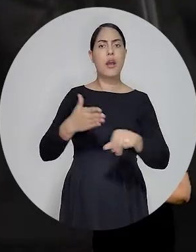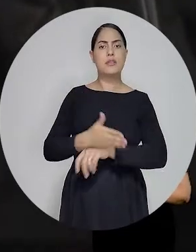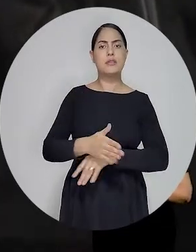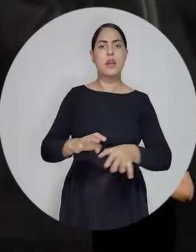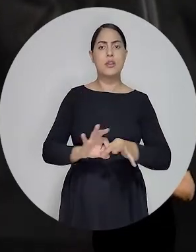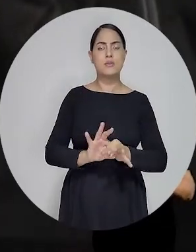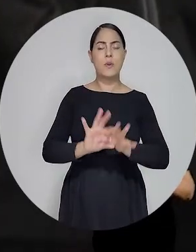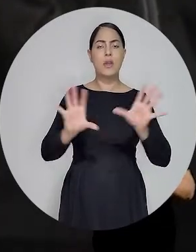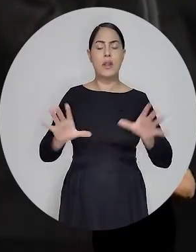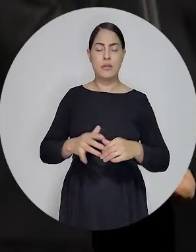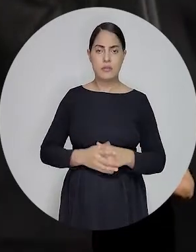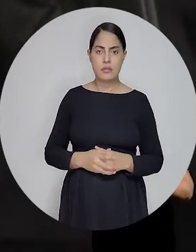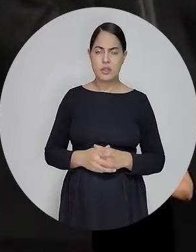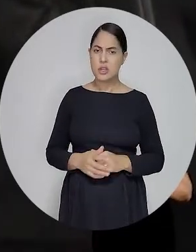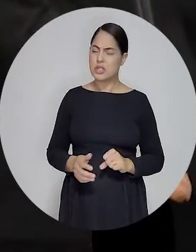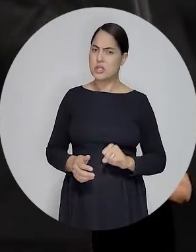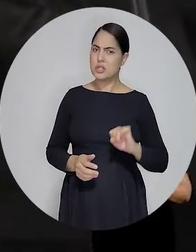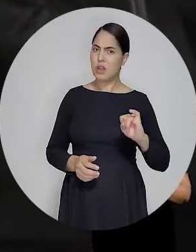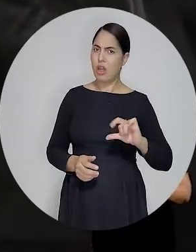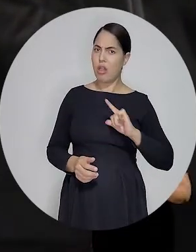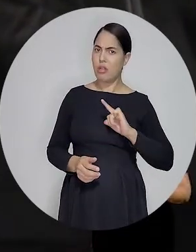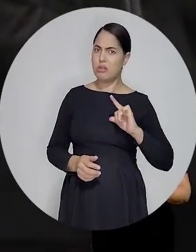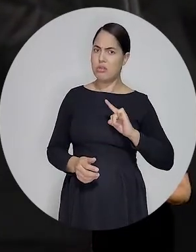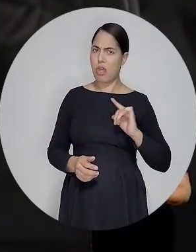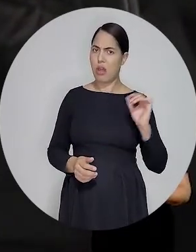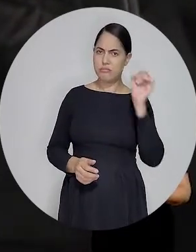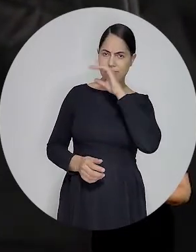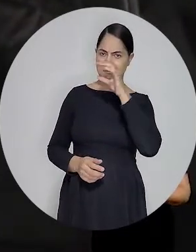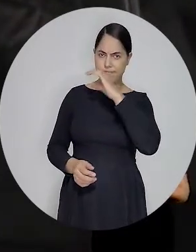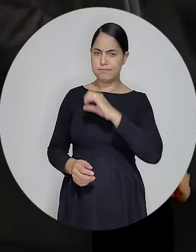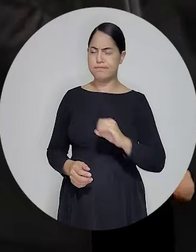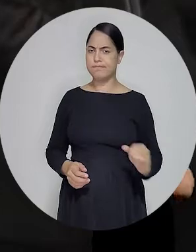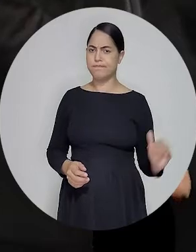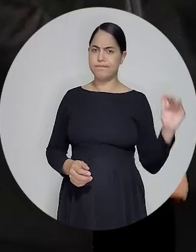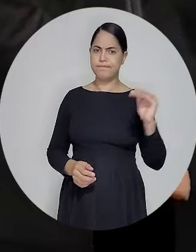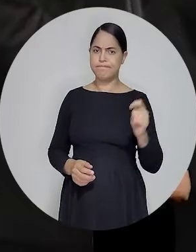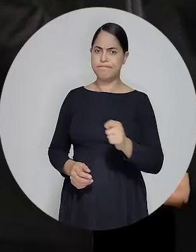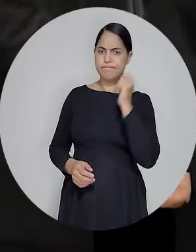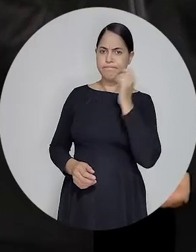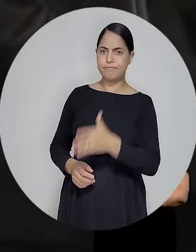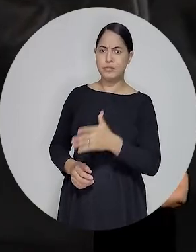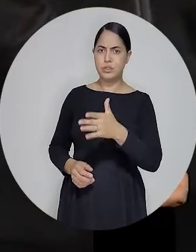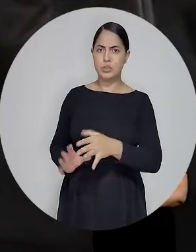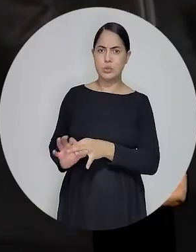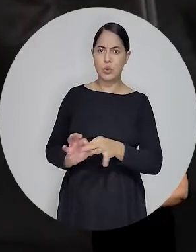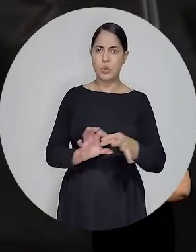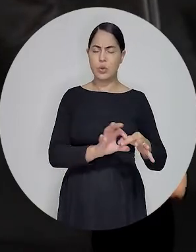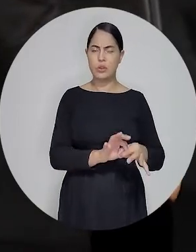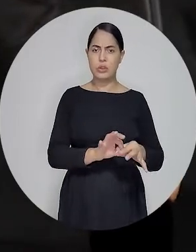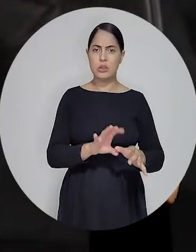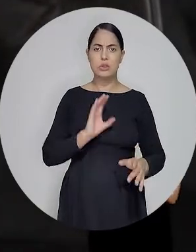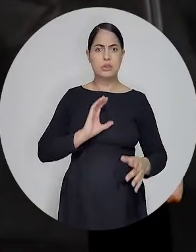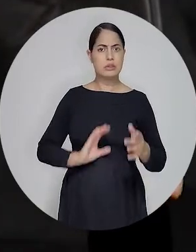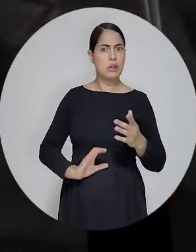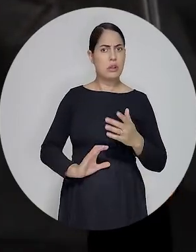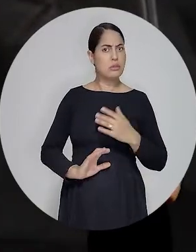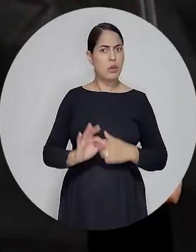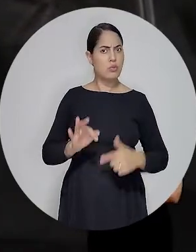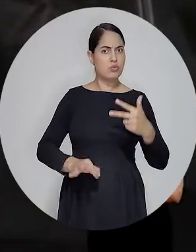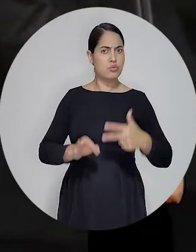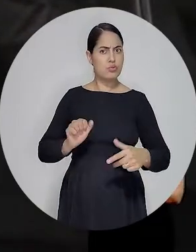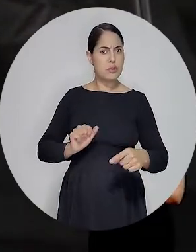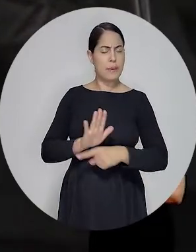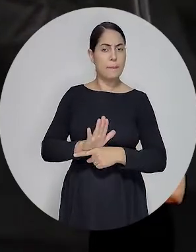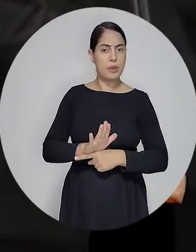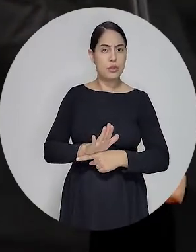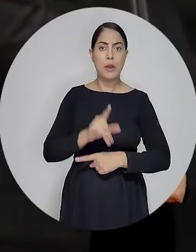judiciário, devendo ser combatido qualquer ato ou decisão que tenha como objetivo a objeção do ingresso do cidadão em